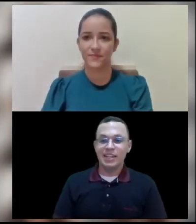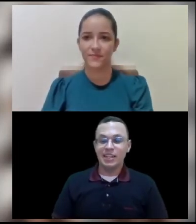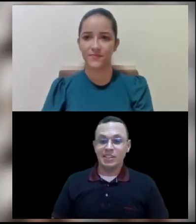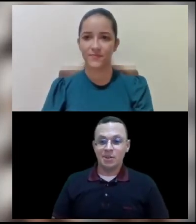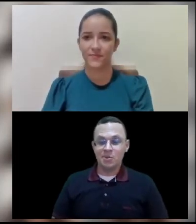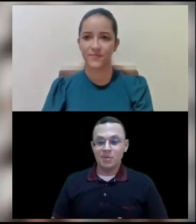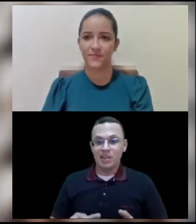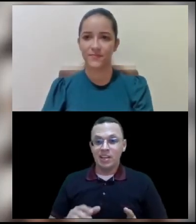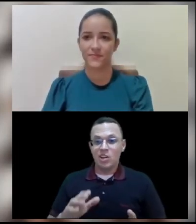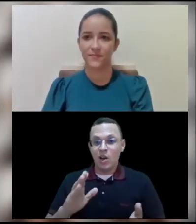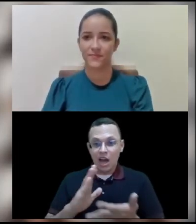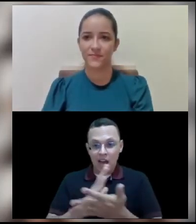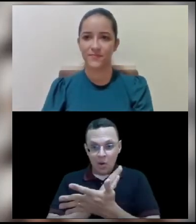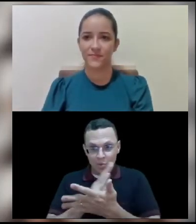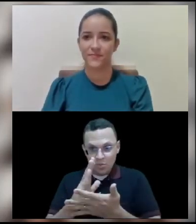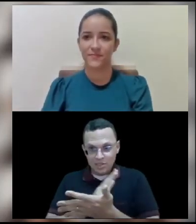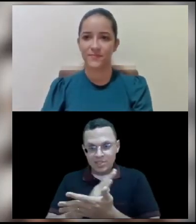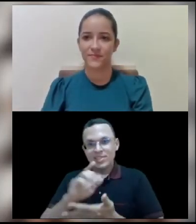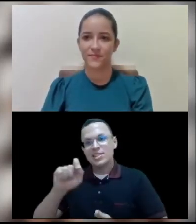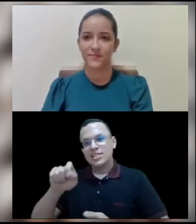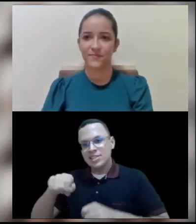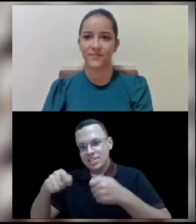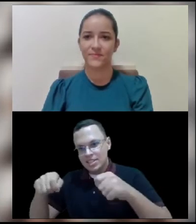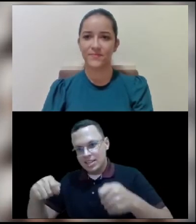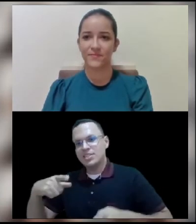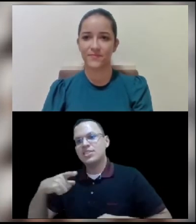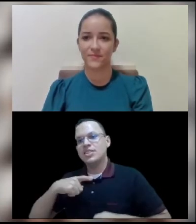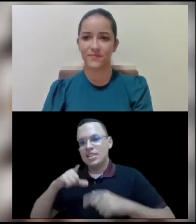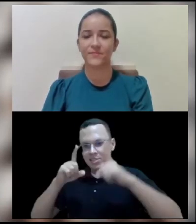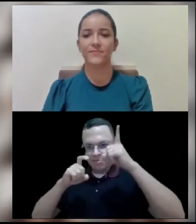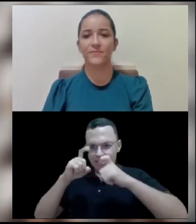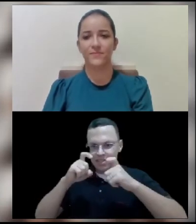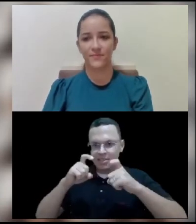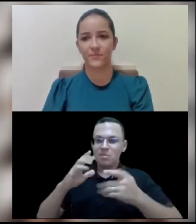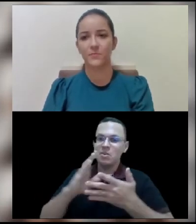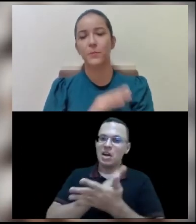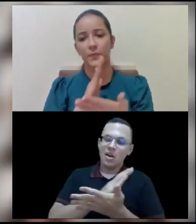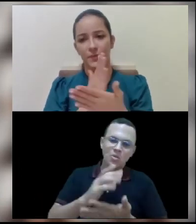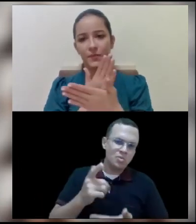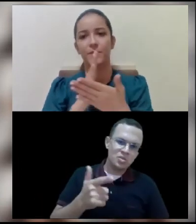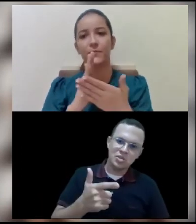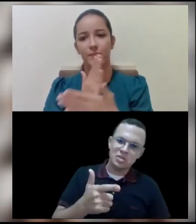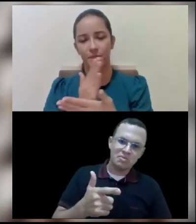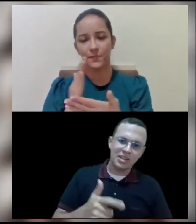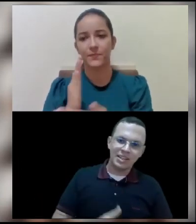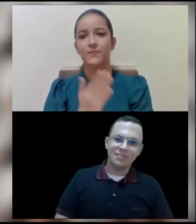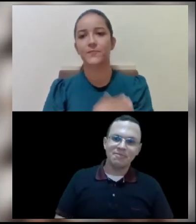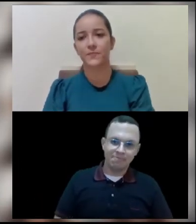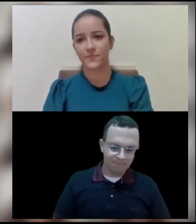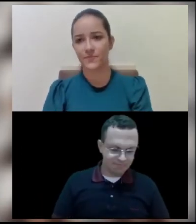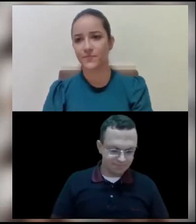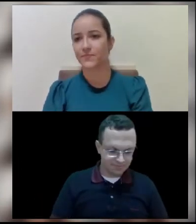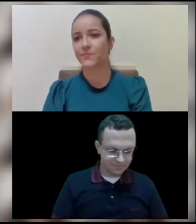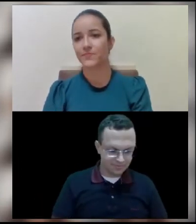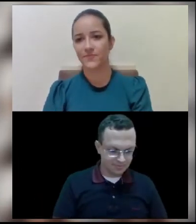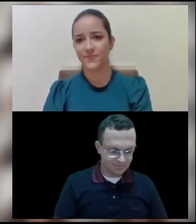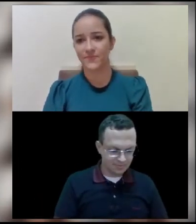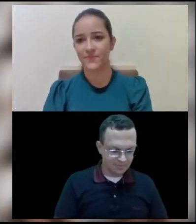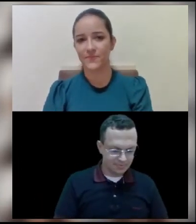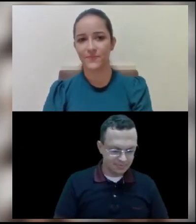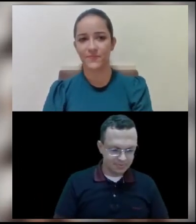Tá? Então, alguns sinais têm expressão, alguns não têm.